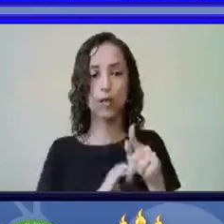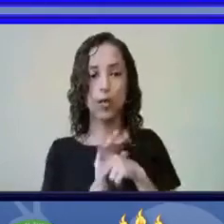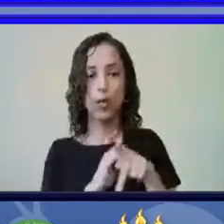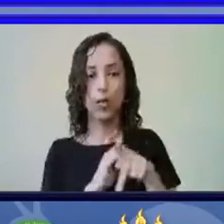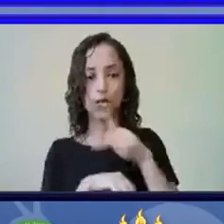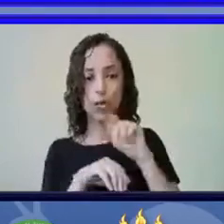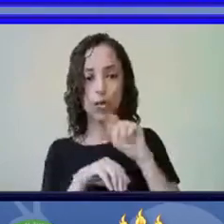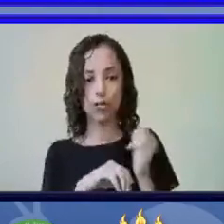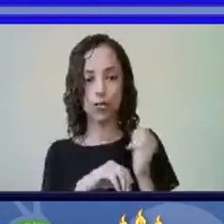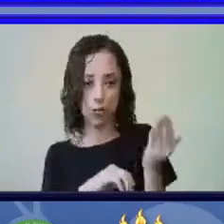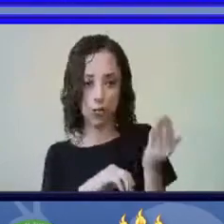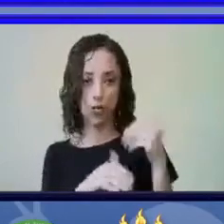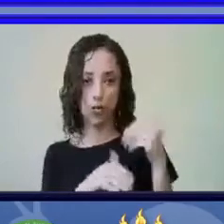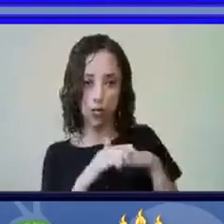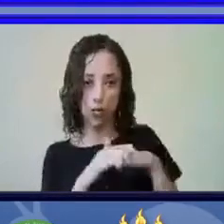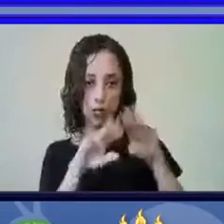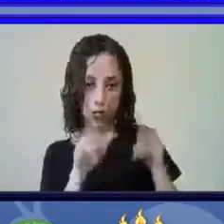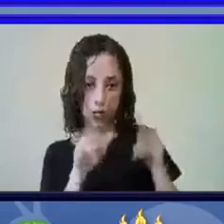Próximo.